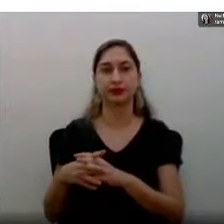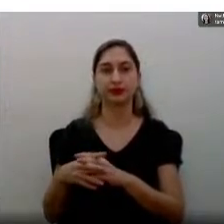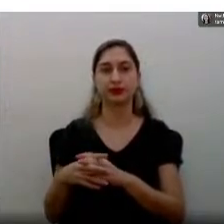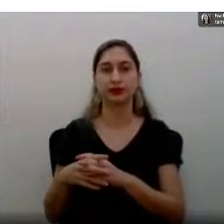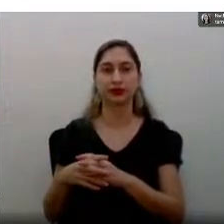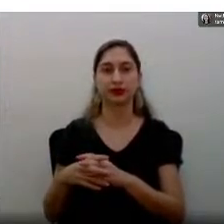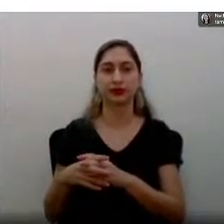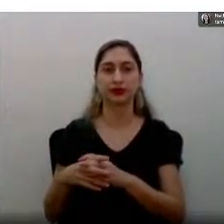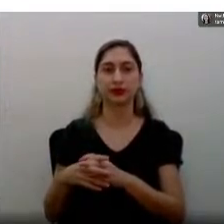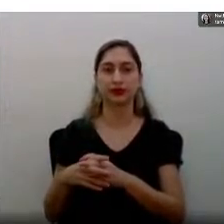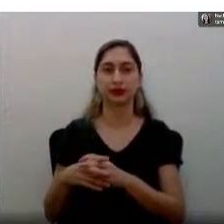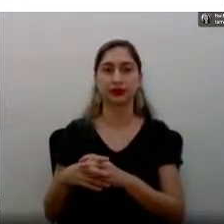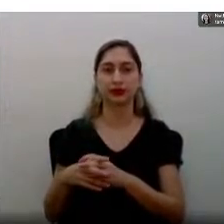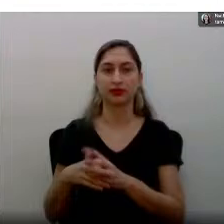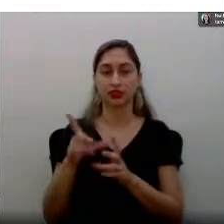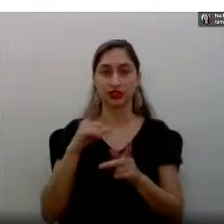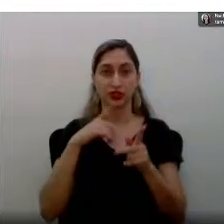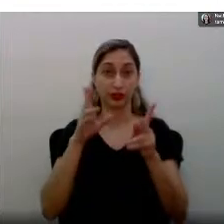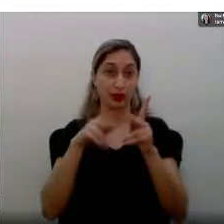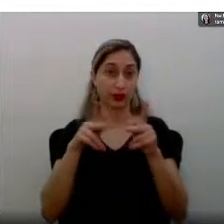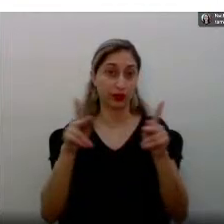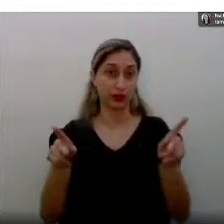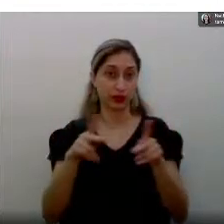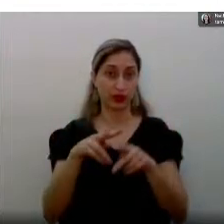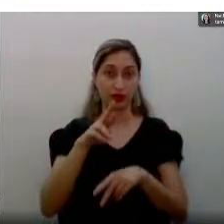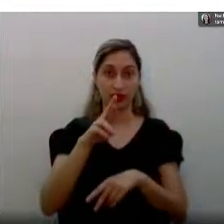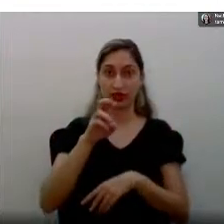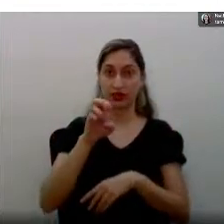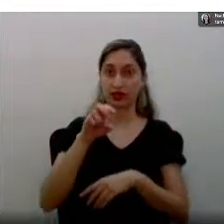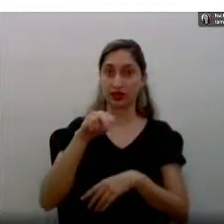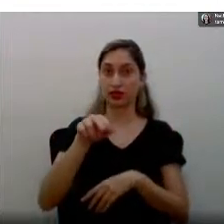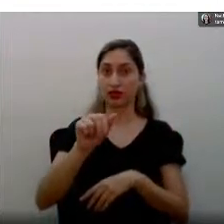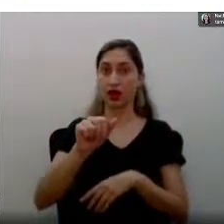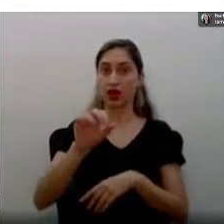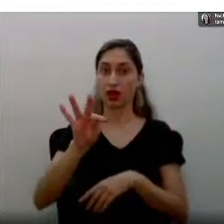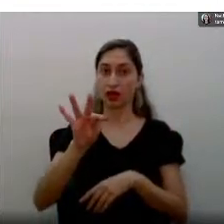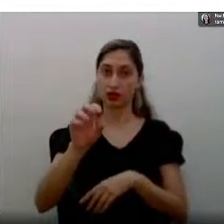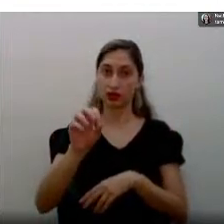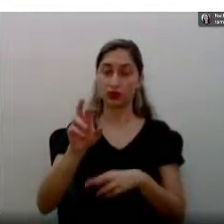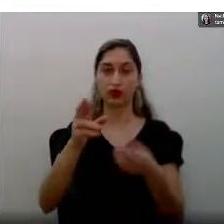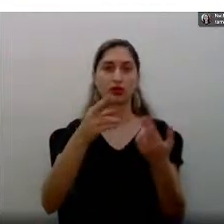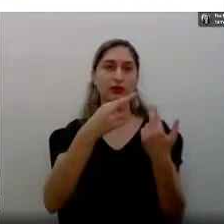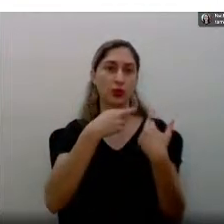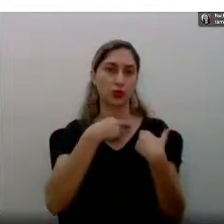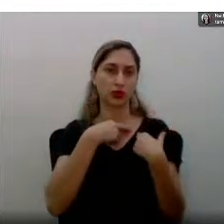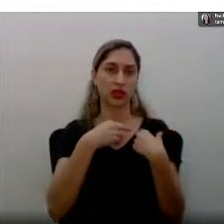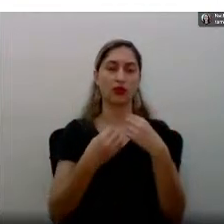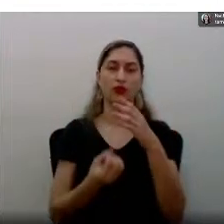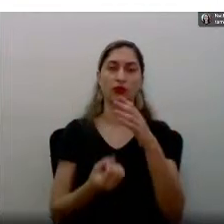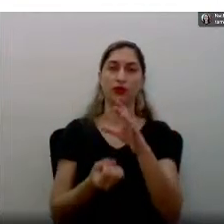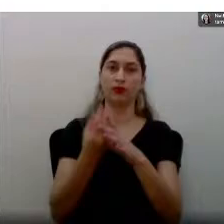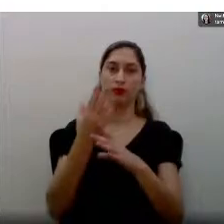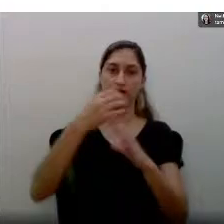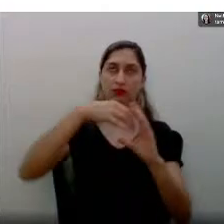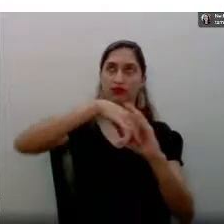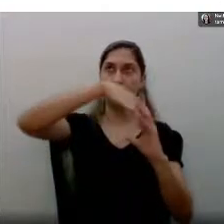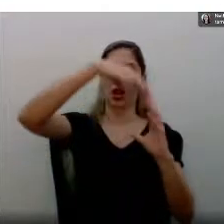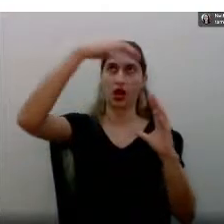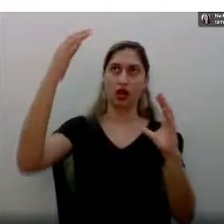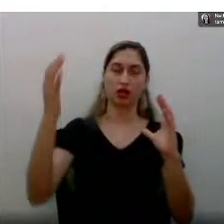foi um dos responsáveis né pegar essa montagem desse desse o planetário aqui